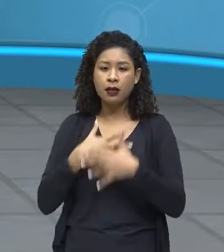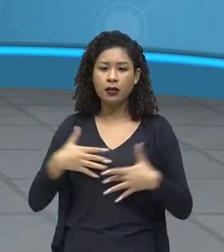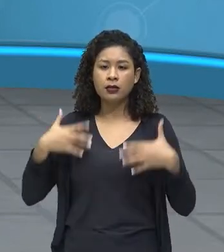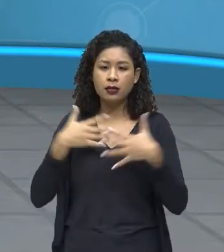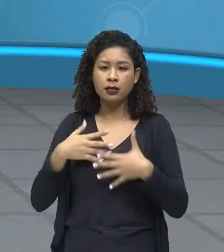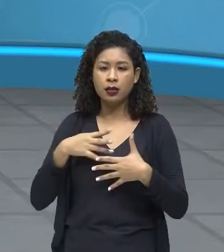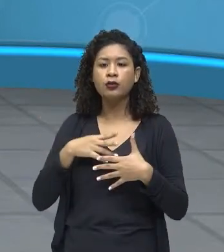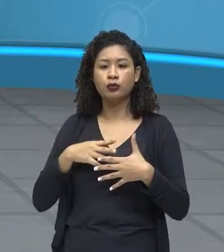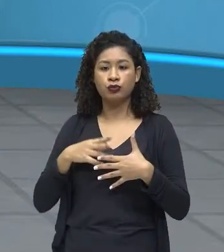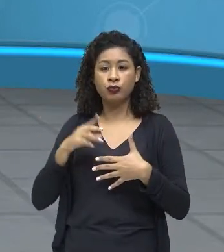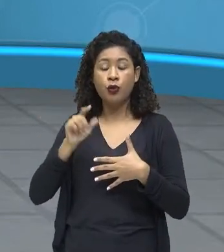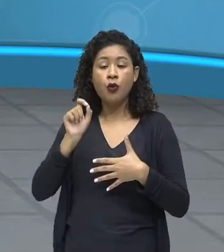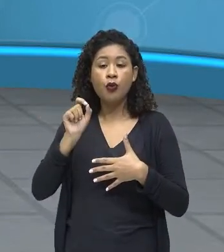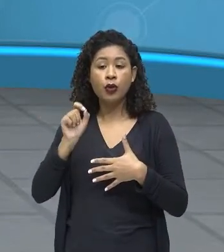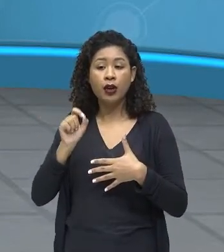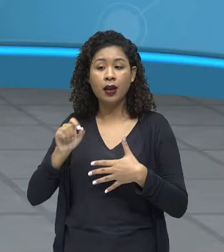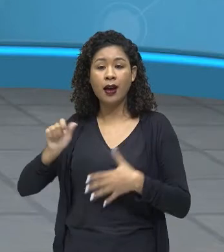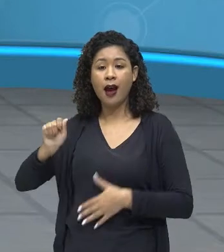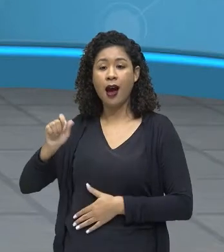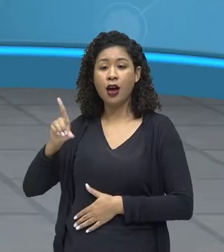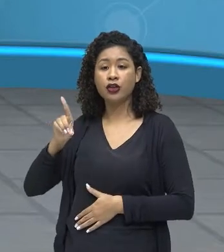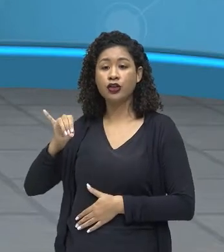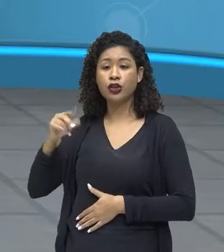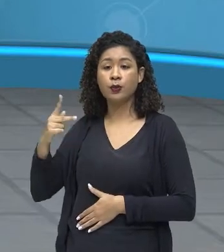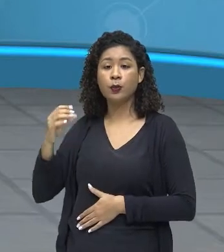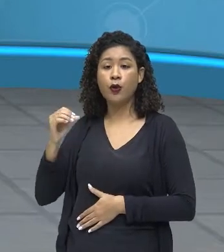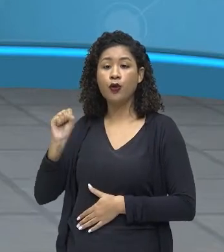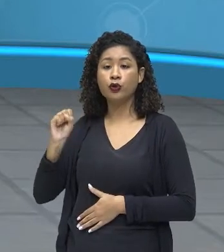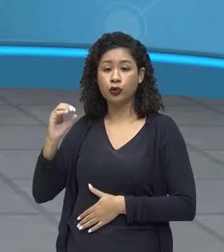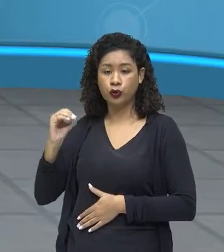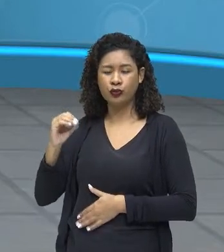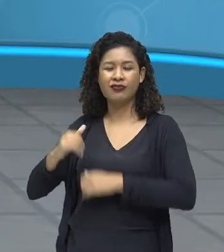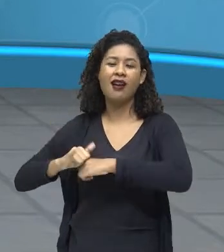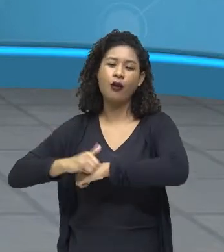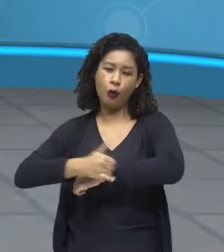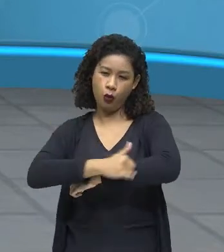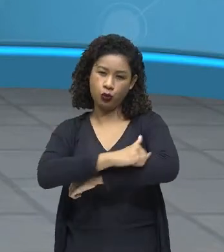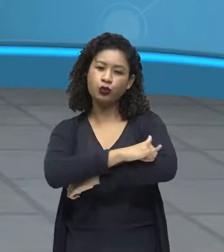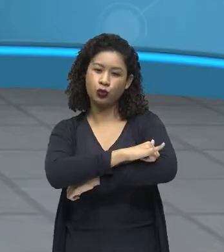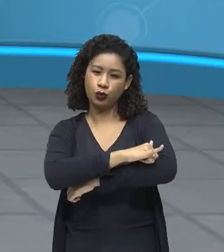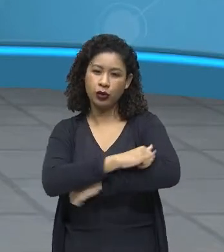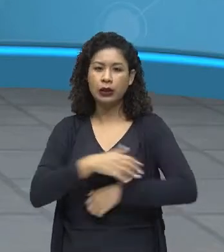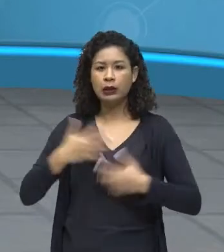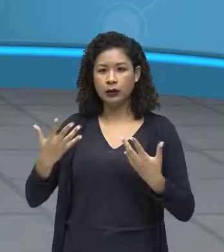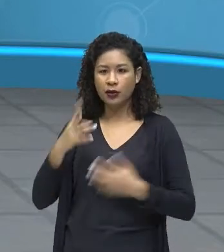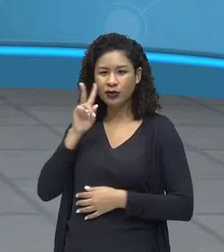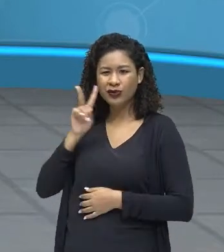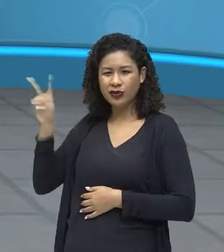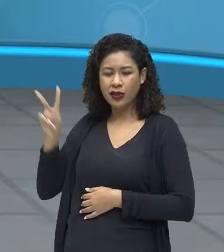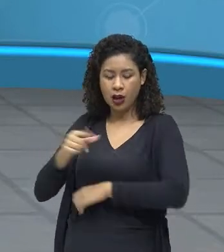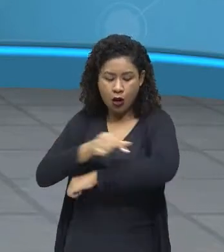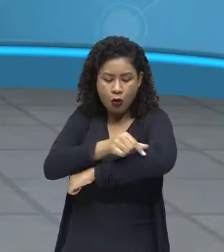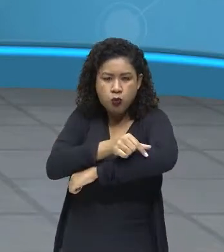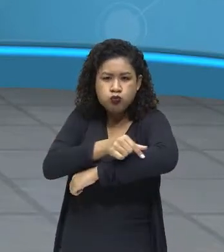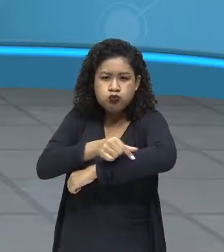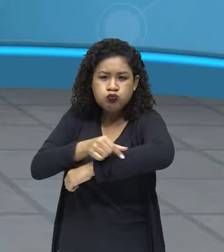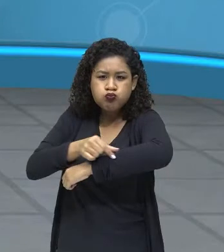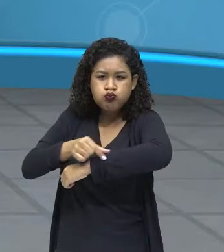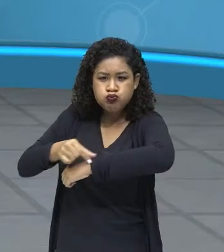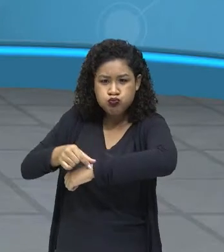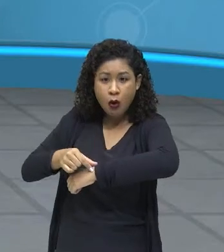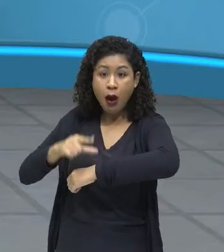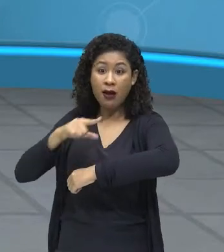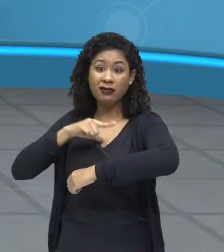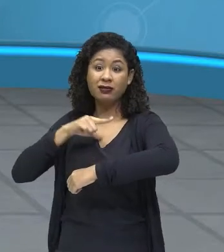é a gordura, né? Então observem que essa gordura, ela começa a se instalar dentro da artéria, né?